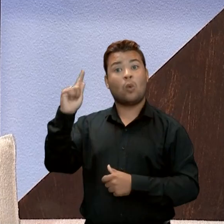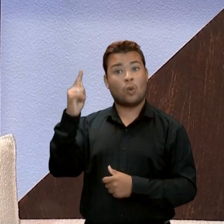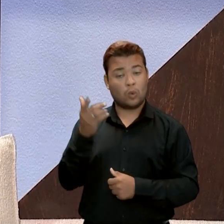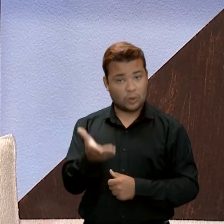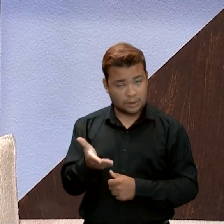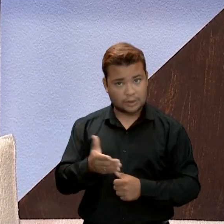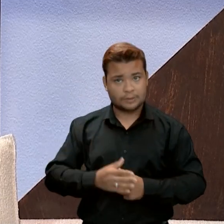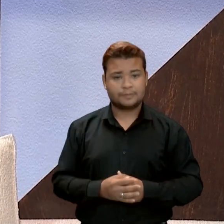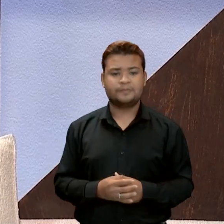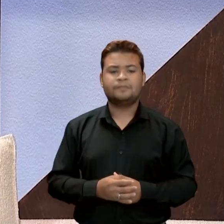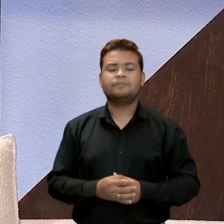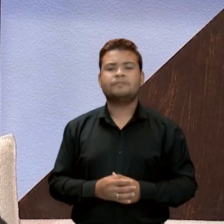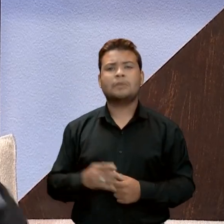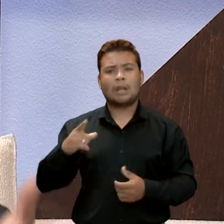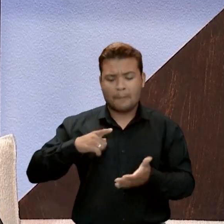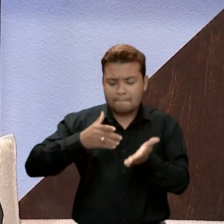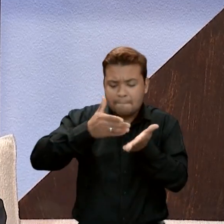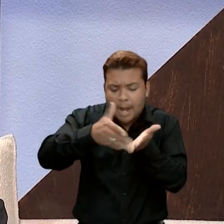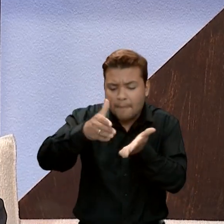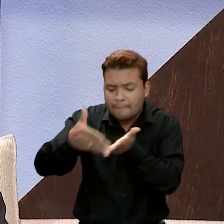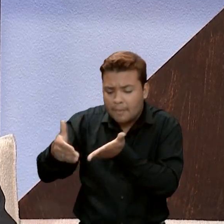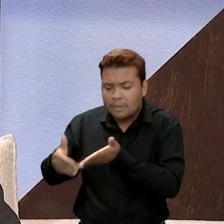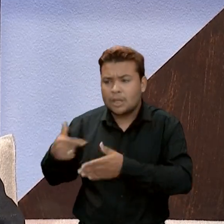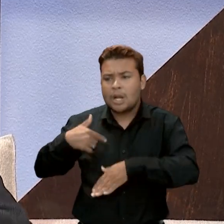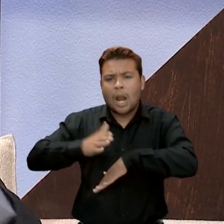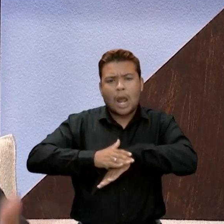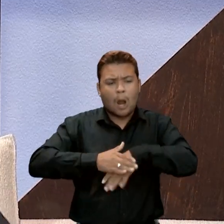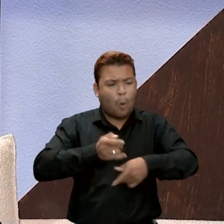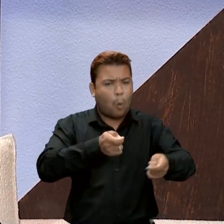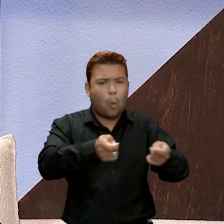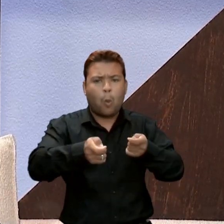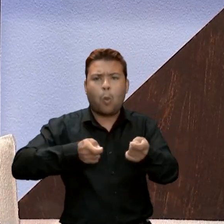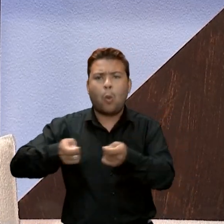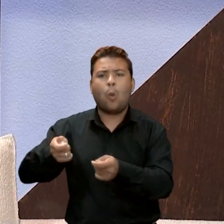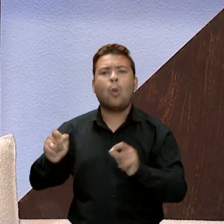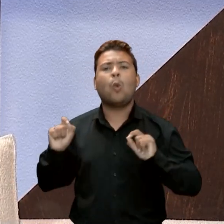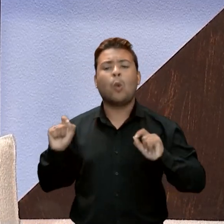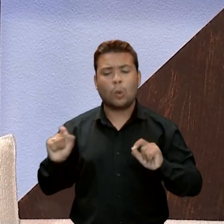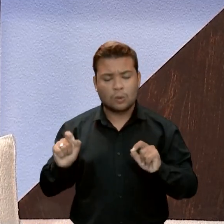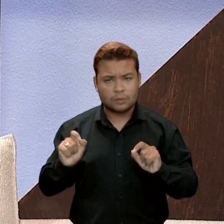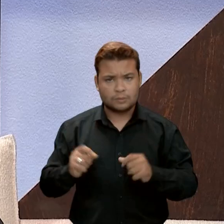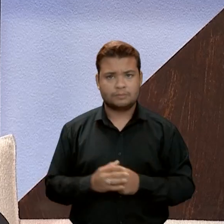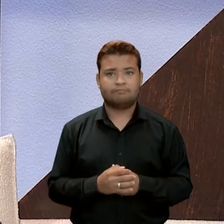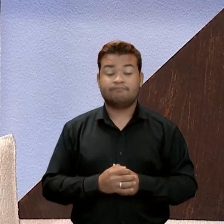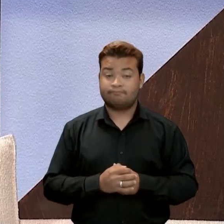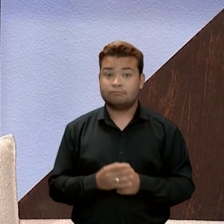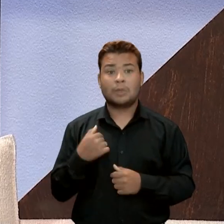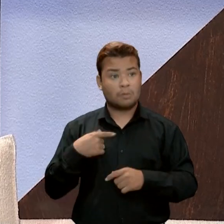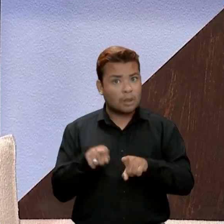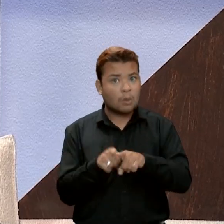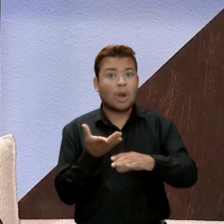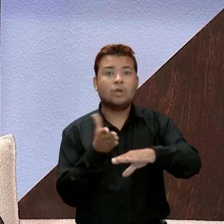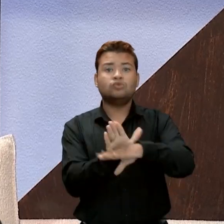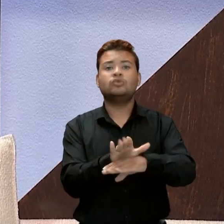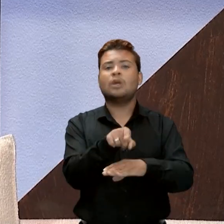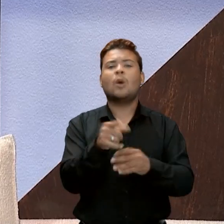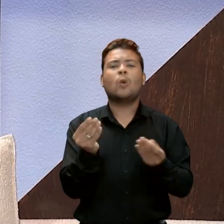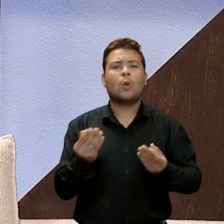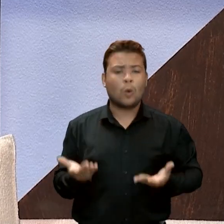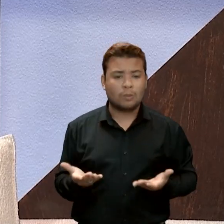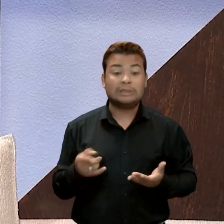de resíduos da construção e como fazer a gestão e como contribuir para a gestão de resíduos, uma coisa tão importante no